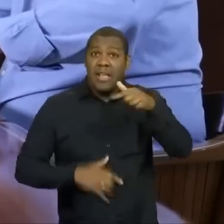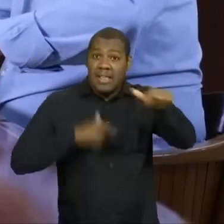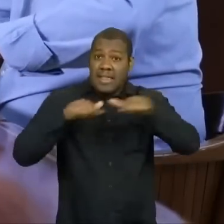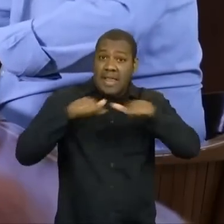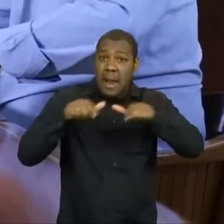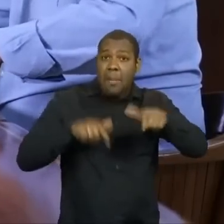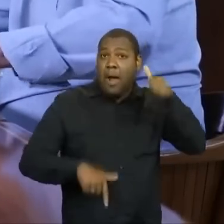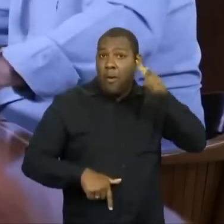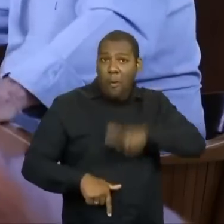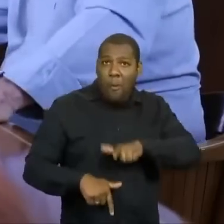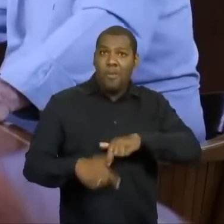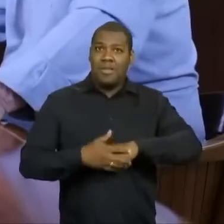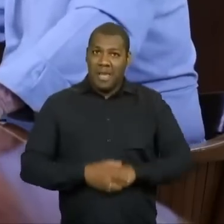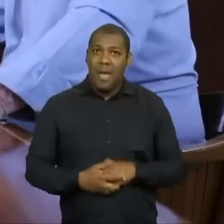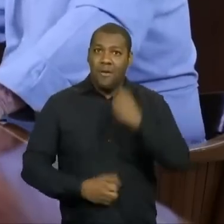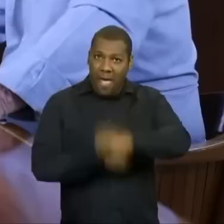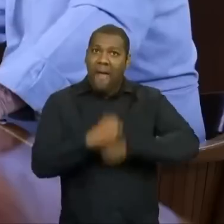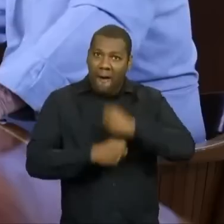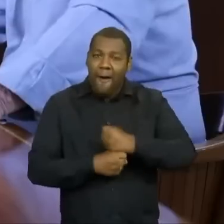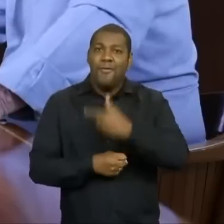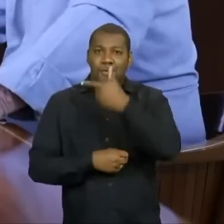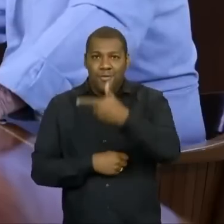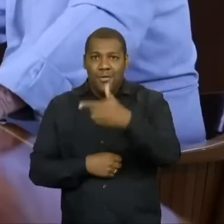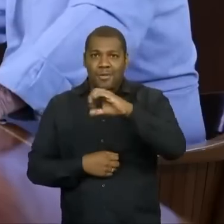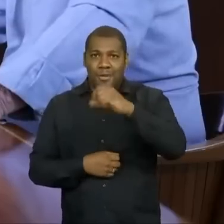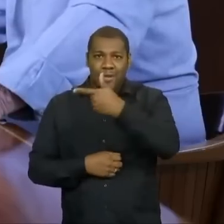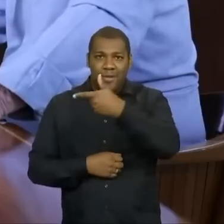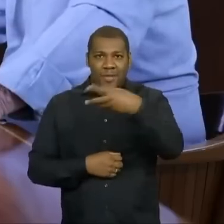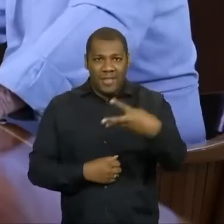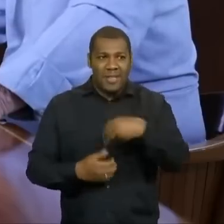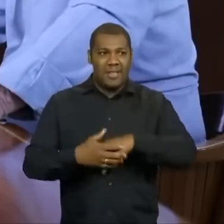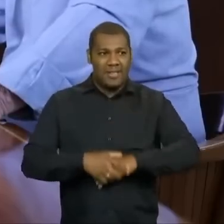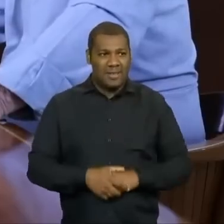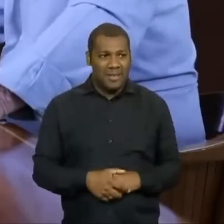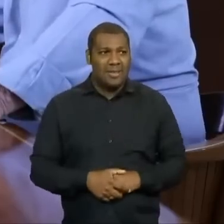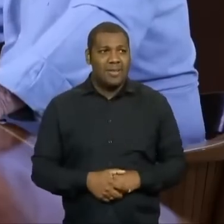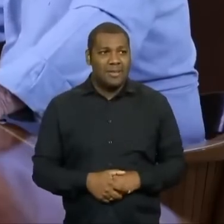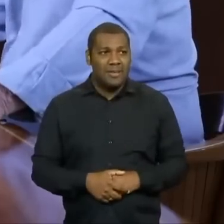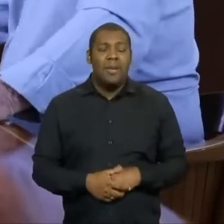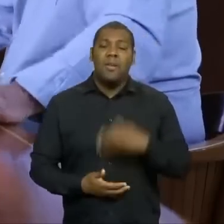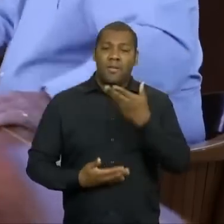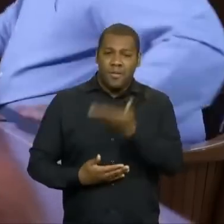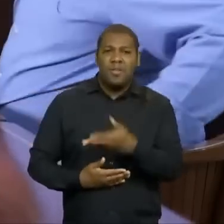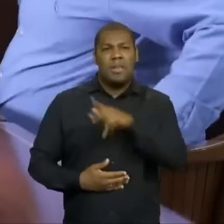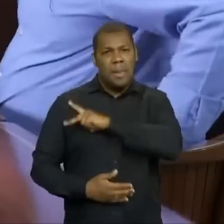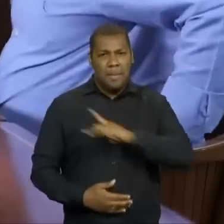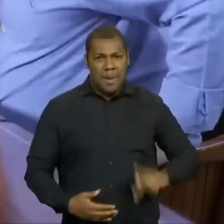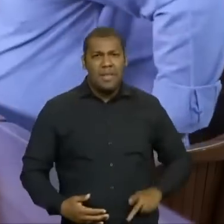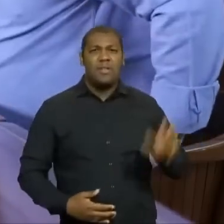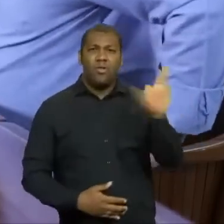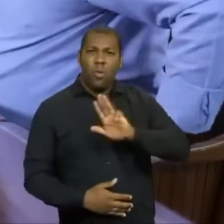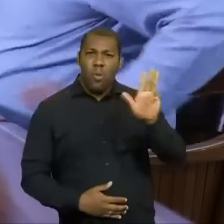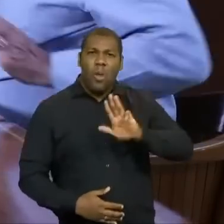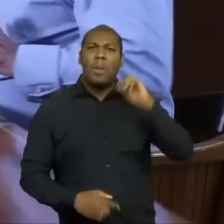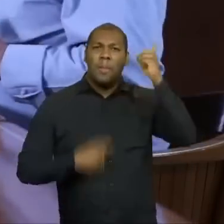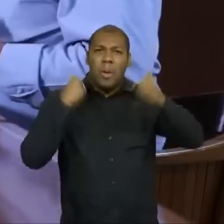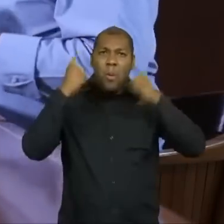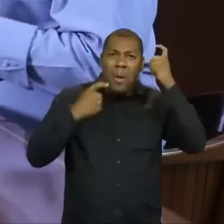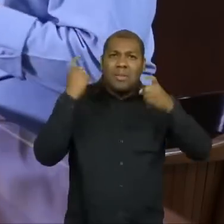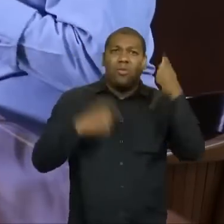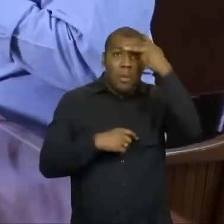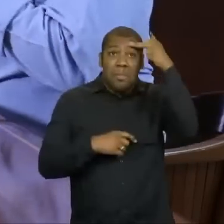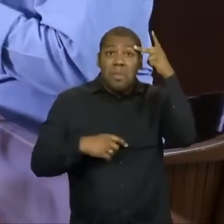trimestre. Quer dizer, e é uma preocupação, acho que talvez seja a maior preocupação sua, né? Essa questão das pessoas trabalhando, né? O show é porque, para